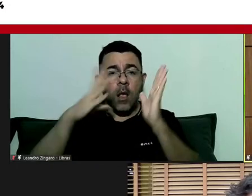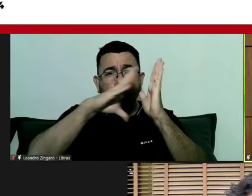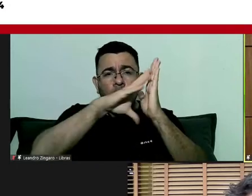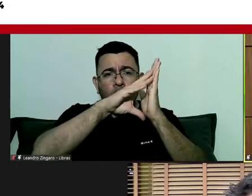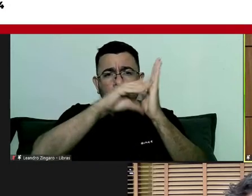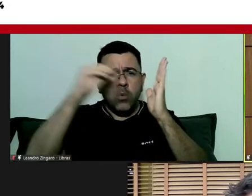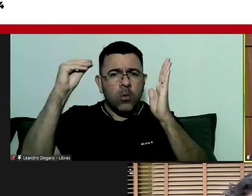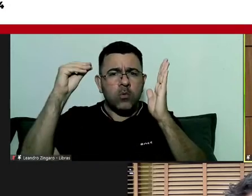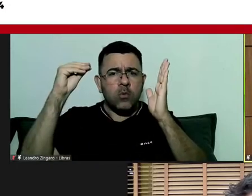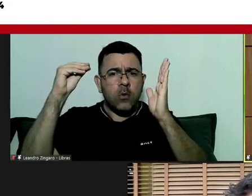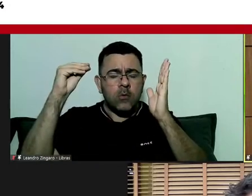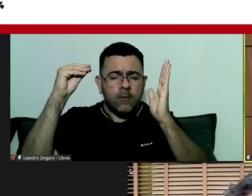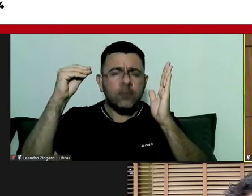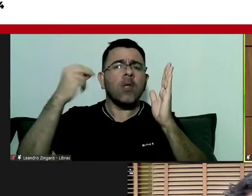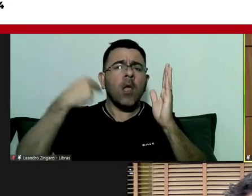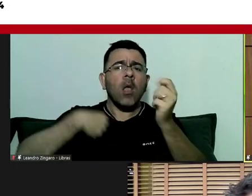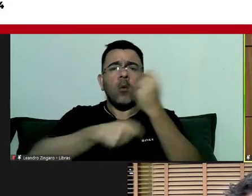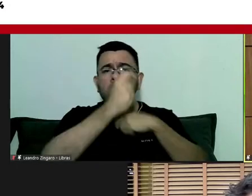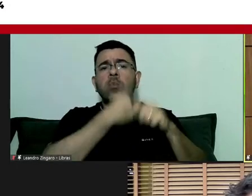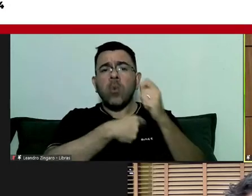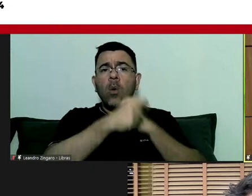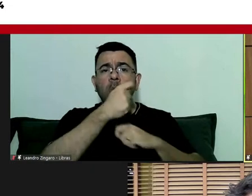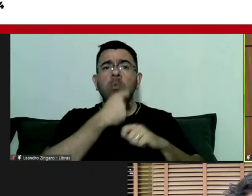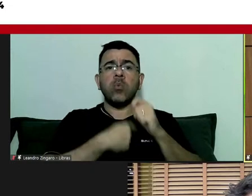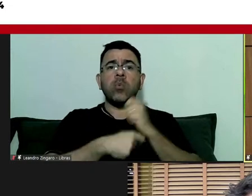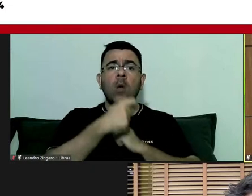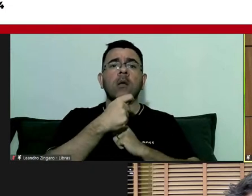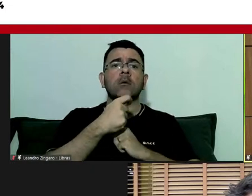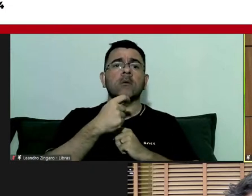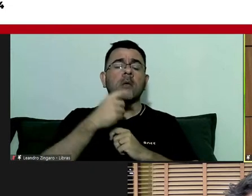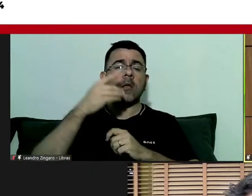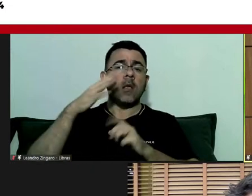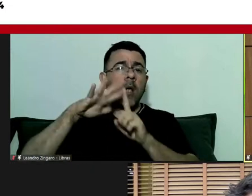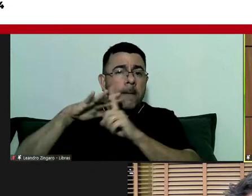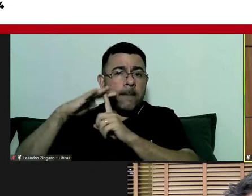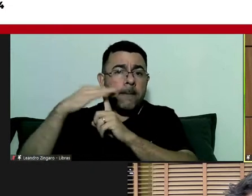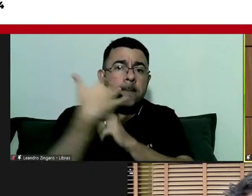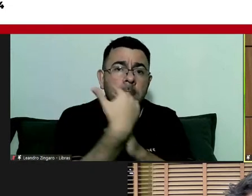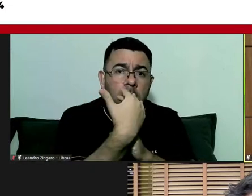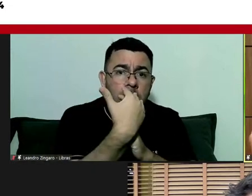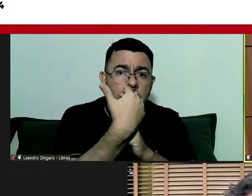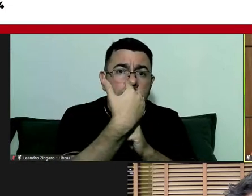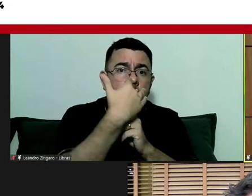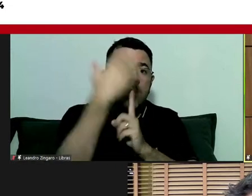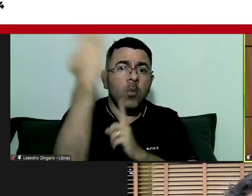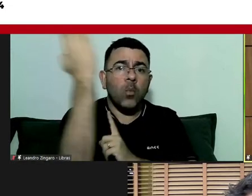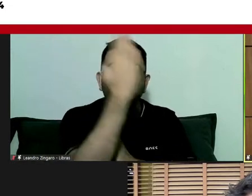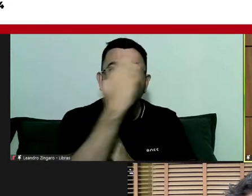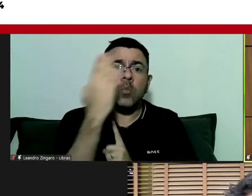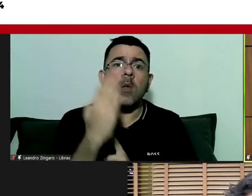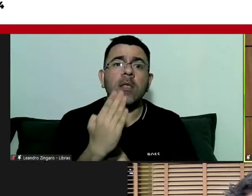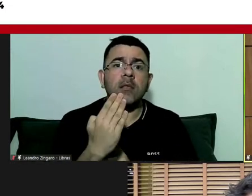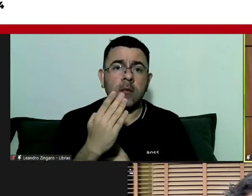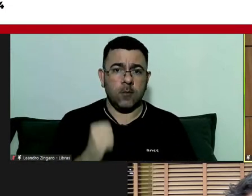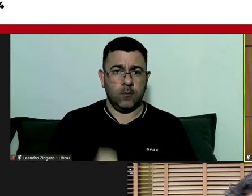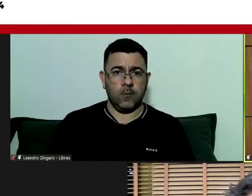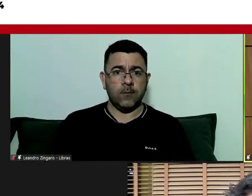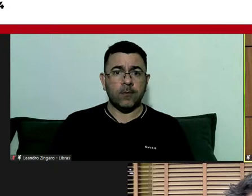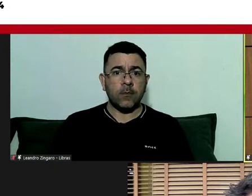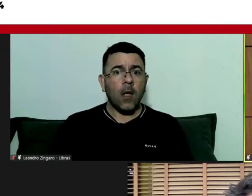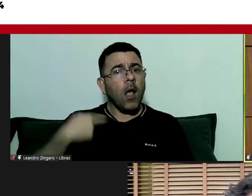espelho da administração de administrações socialistas no para o Brasil inteiro e nós